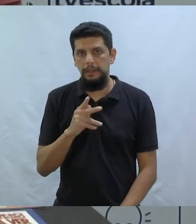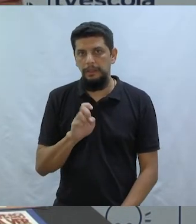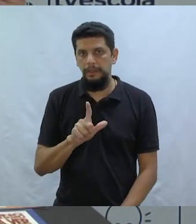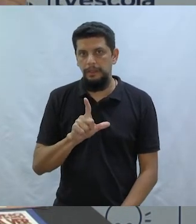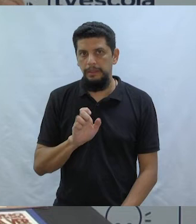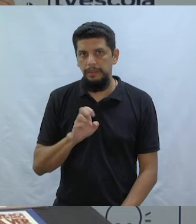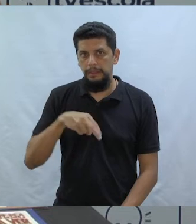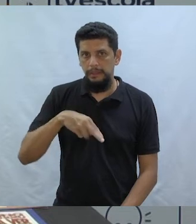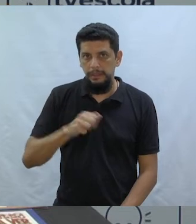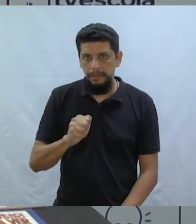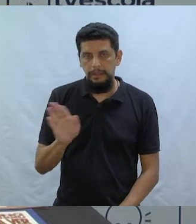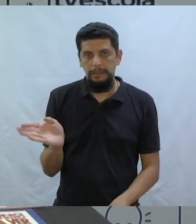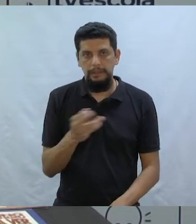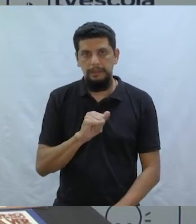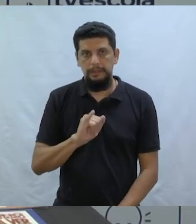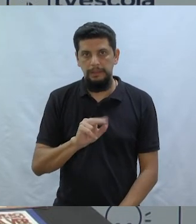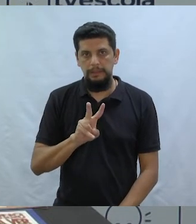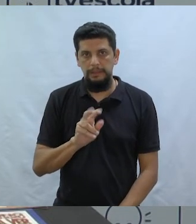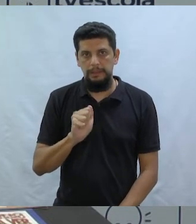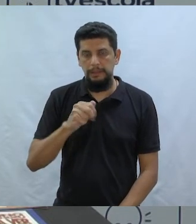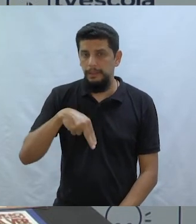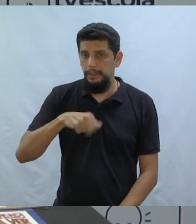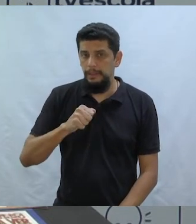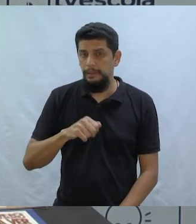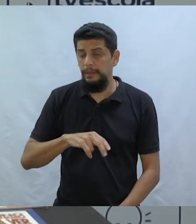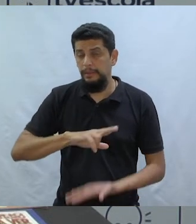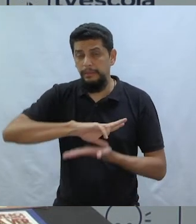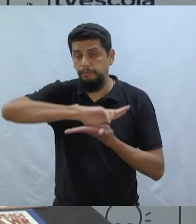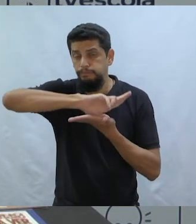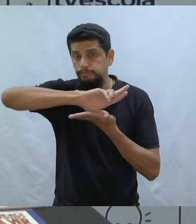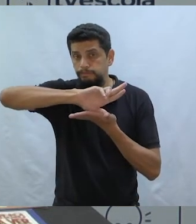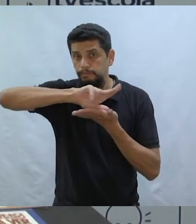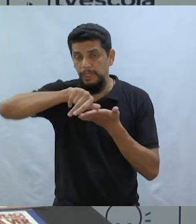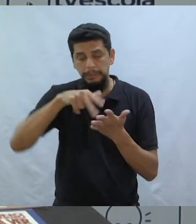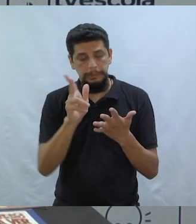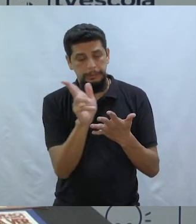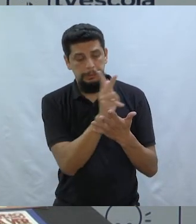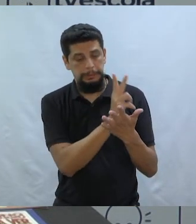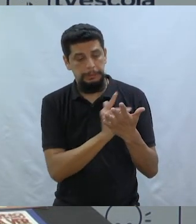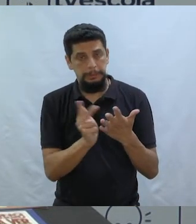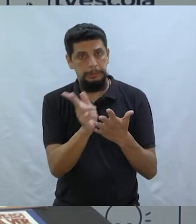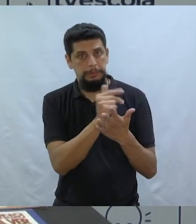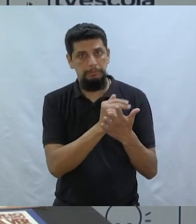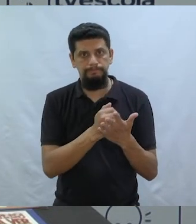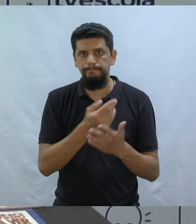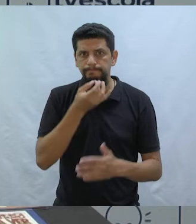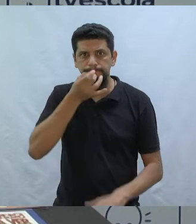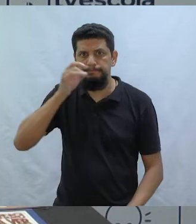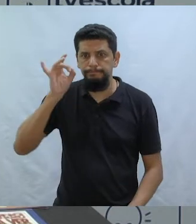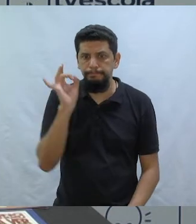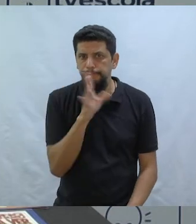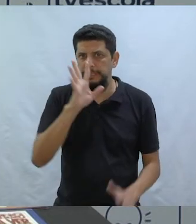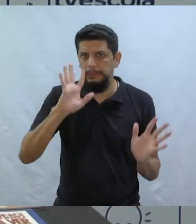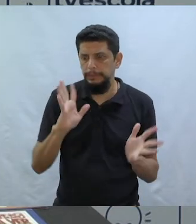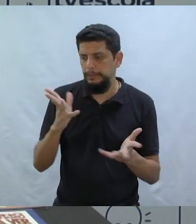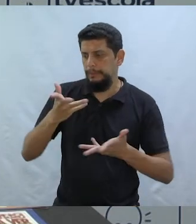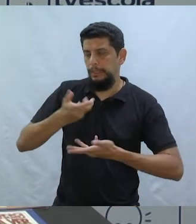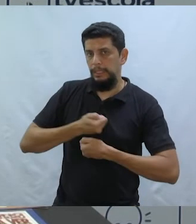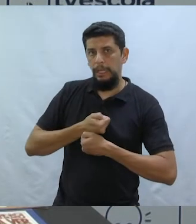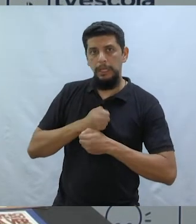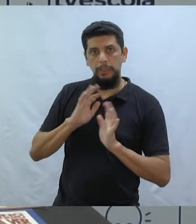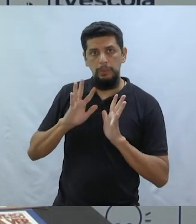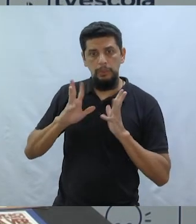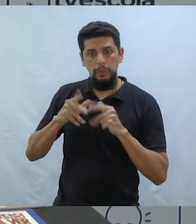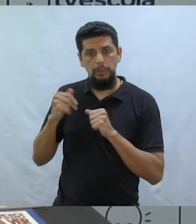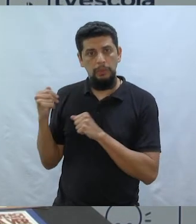Alexandrino pelo Ivan zigg e por mais uma porção de ilustradores incríveis e eles todos